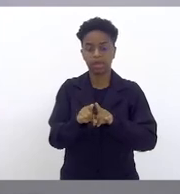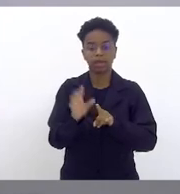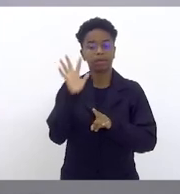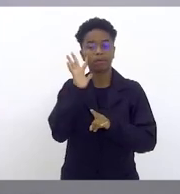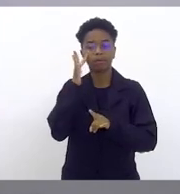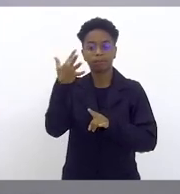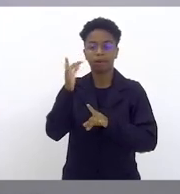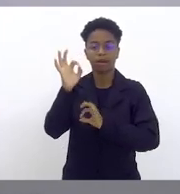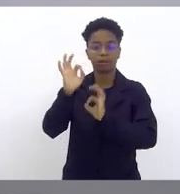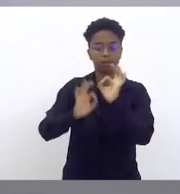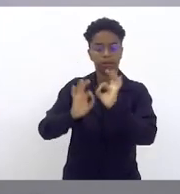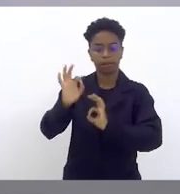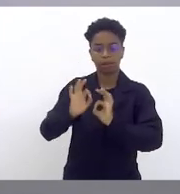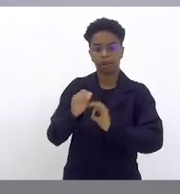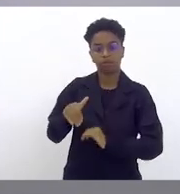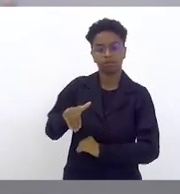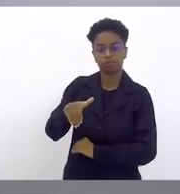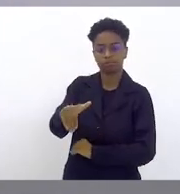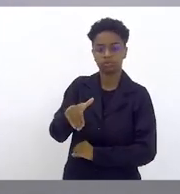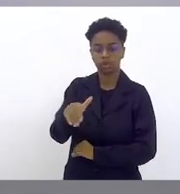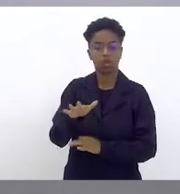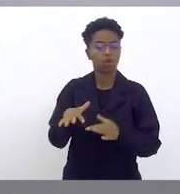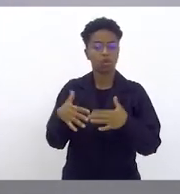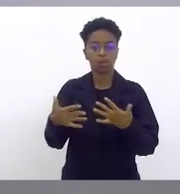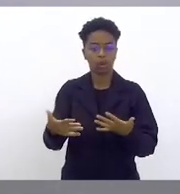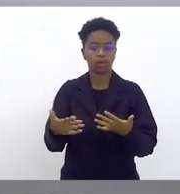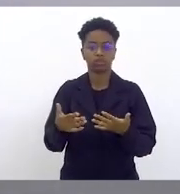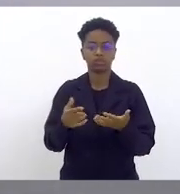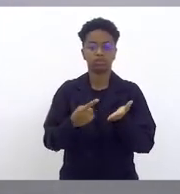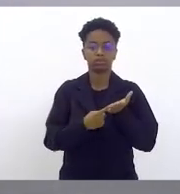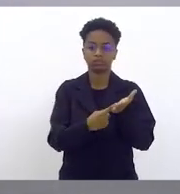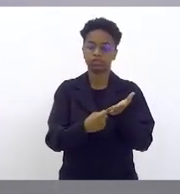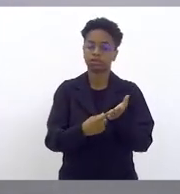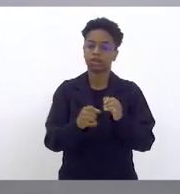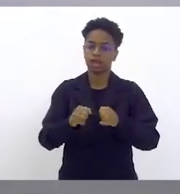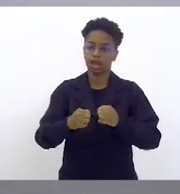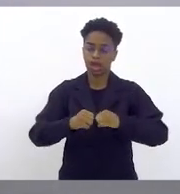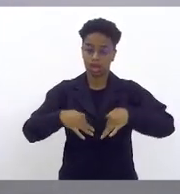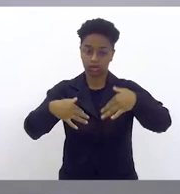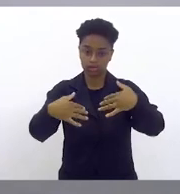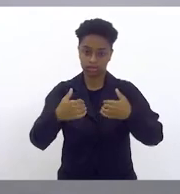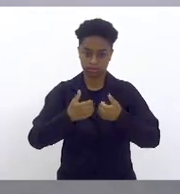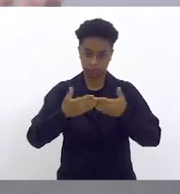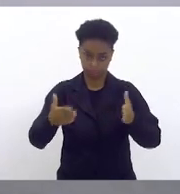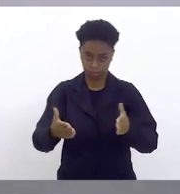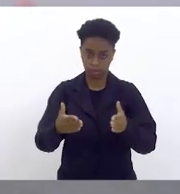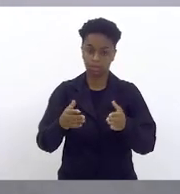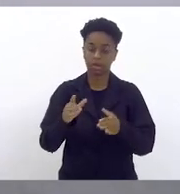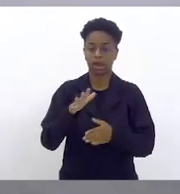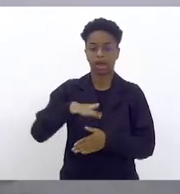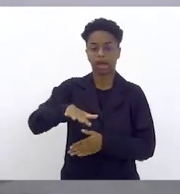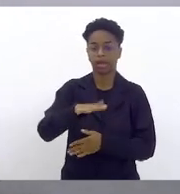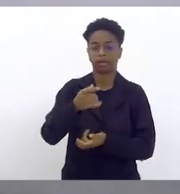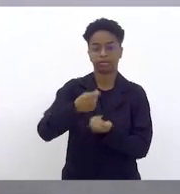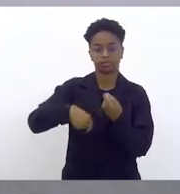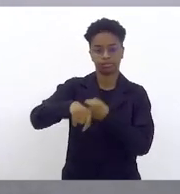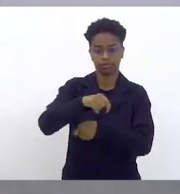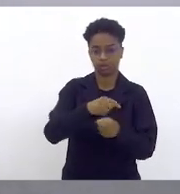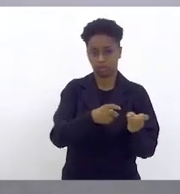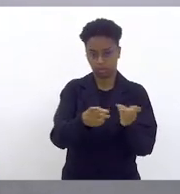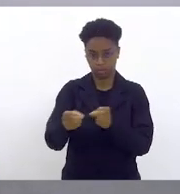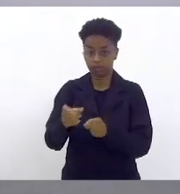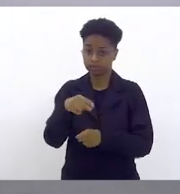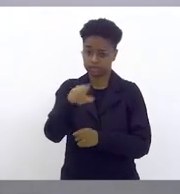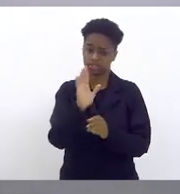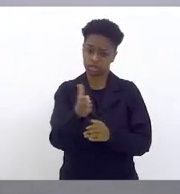não é da próxima audiência pública desta comissão de Economia industria comércio que todos também já se considerem